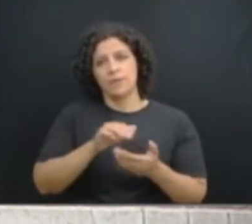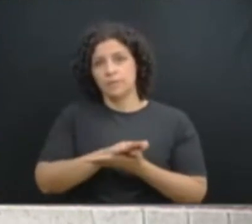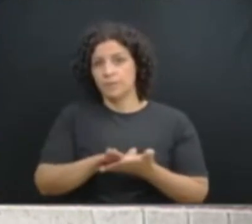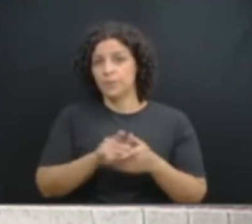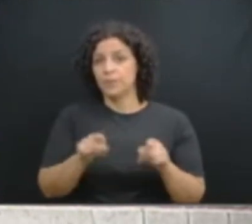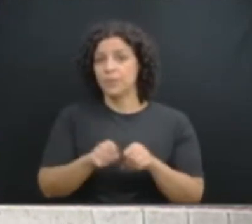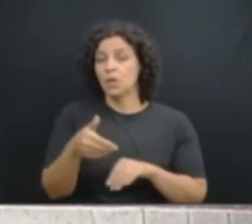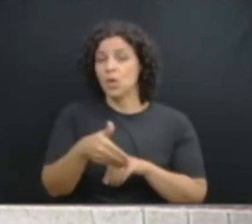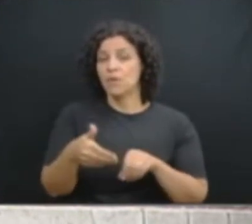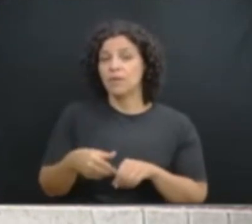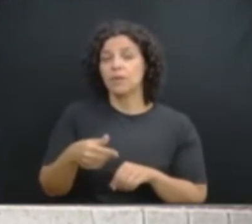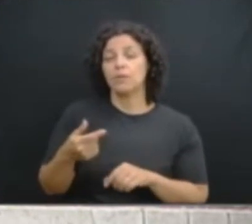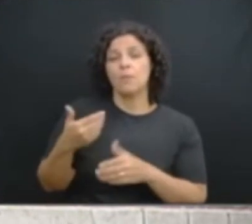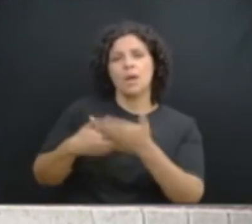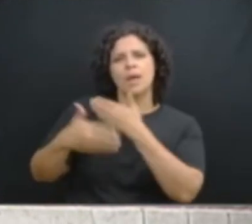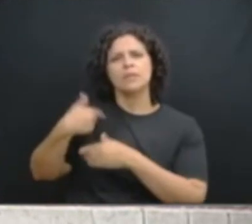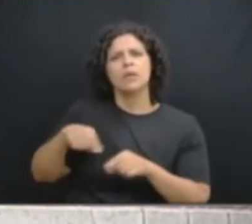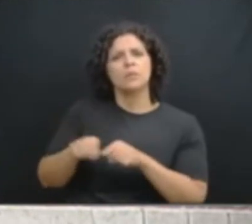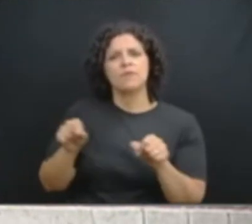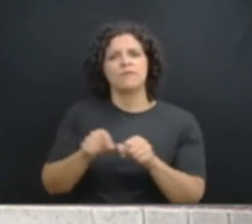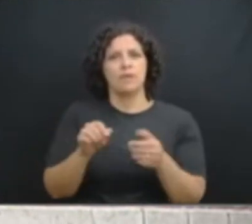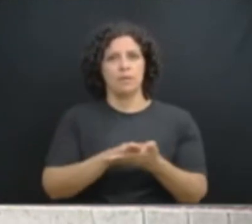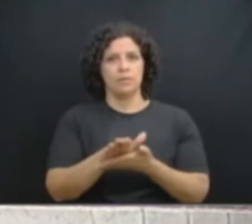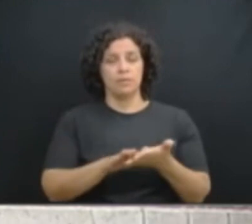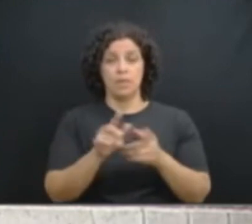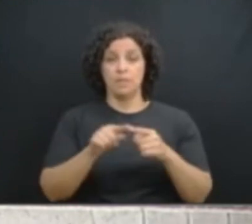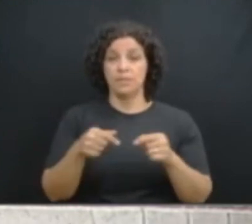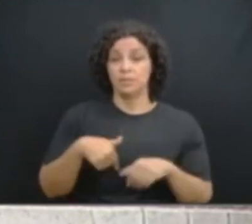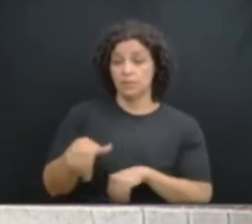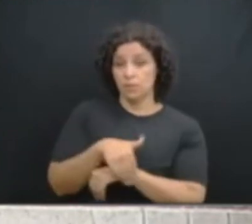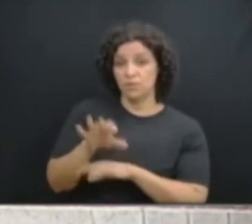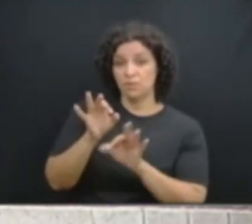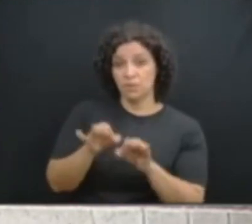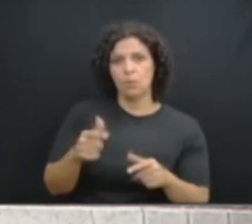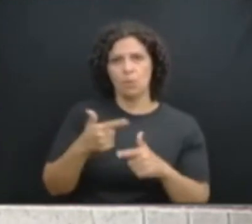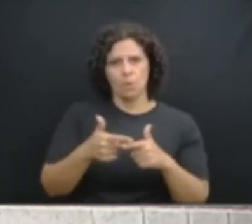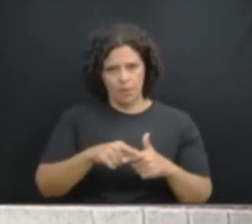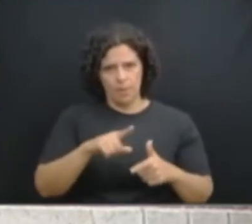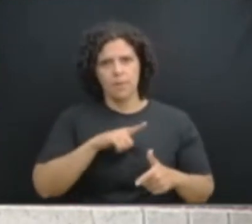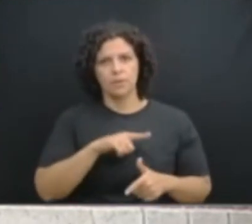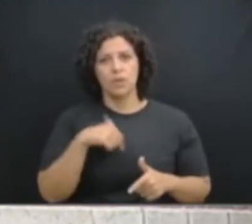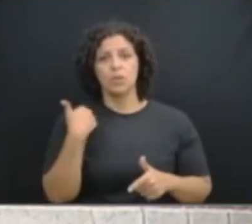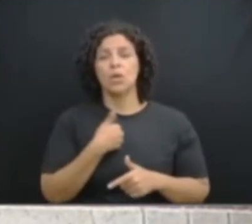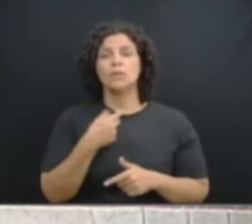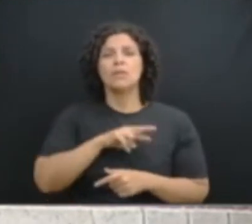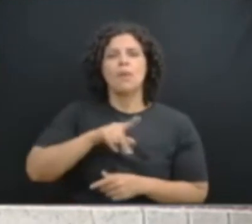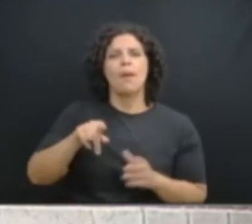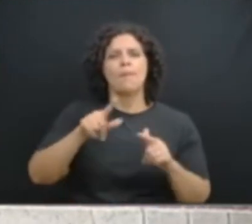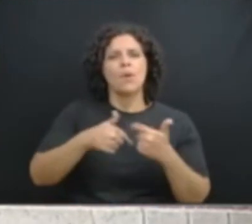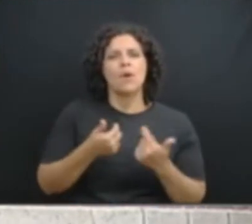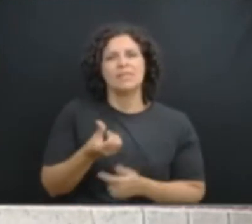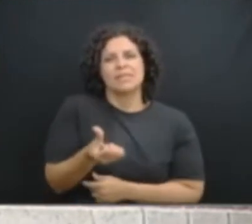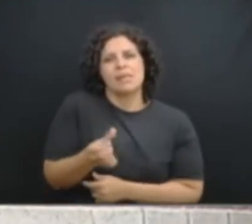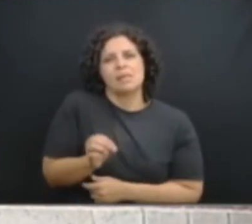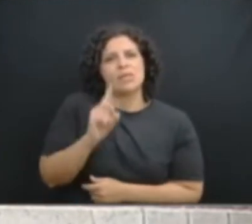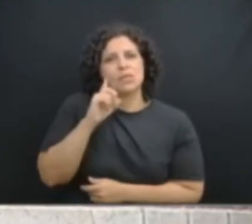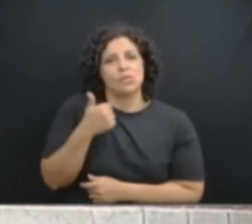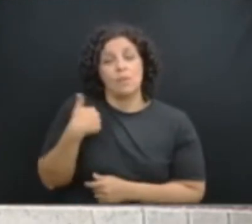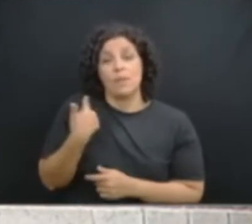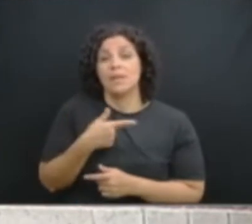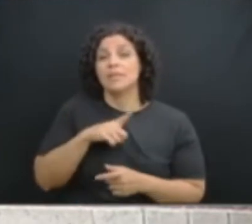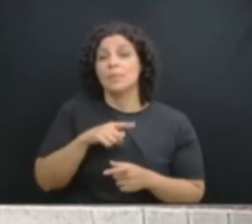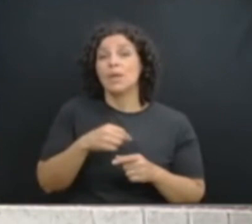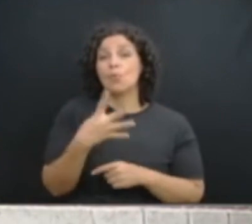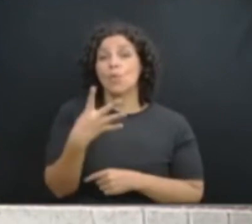governo federal passado não fez a sua parte. Se as rodovias estão com problemas, não é por causa de 60 dias, mas sim